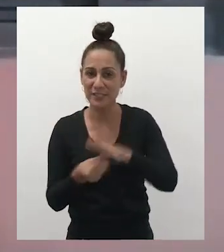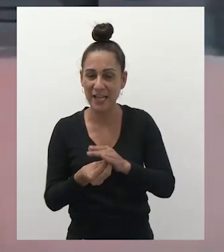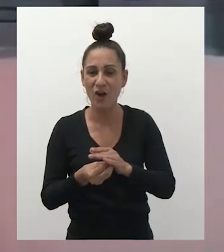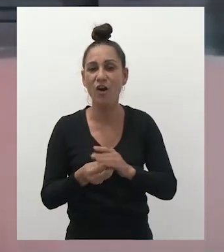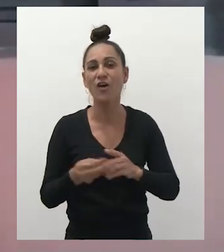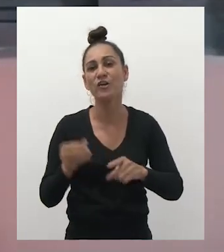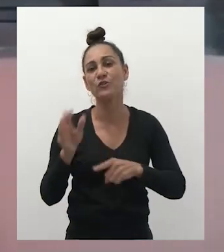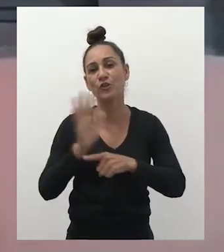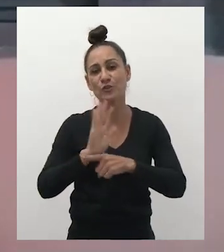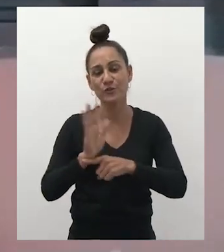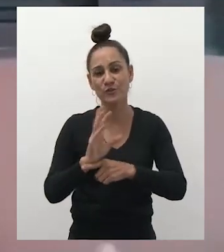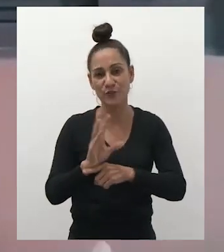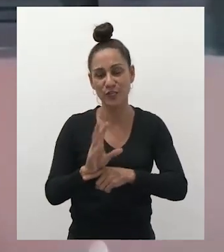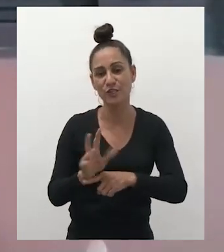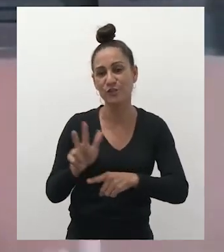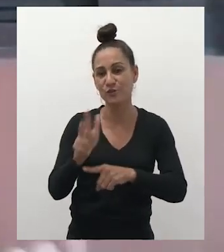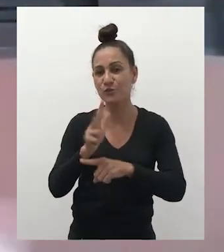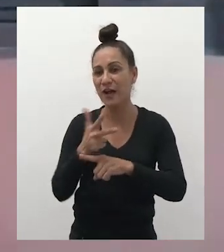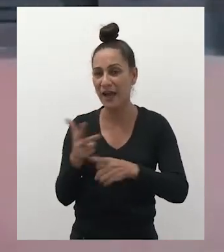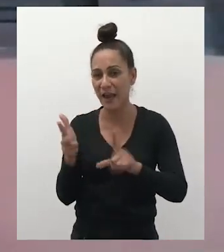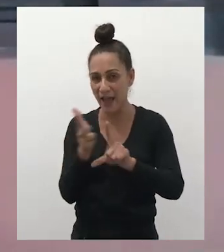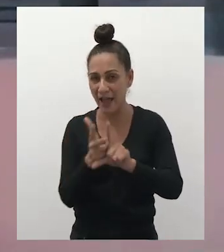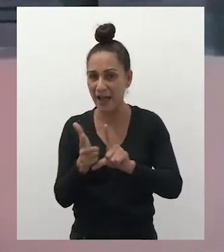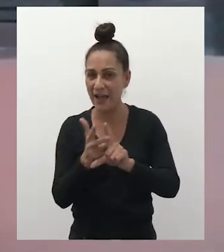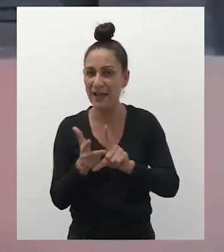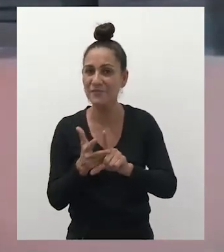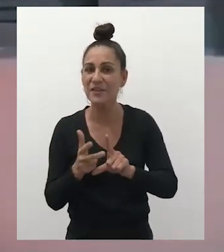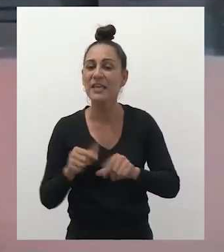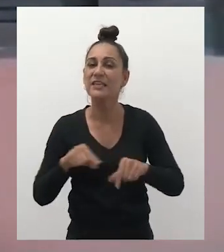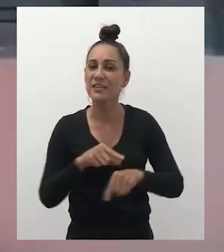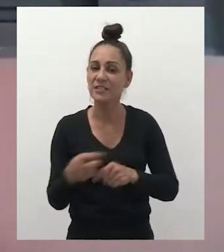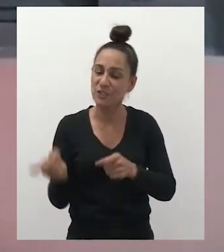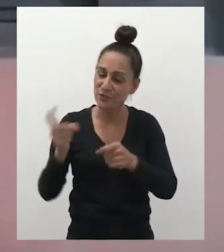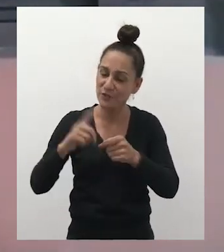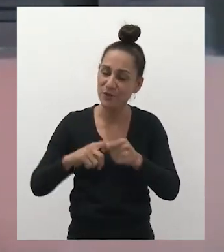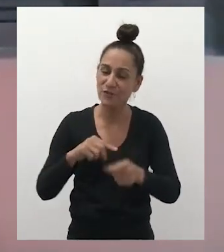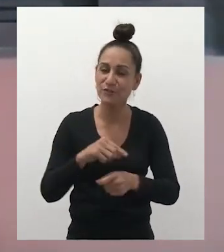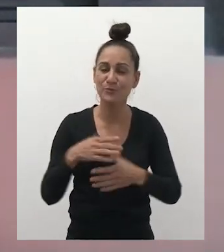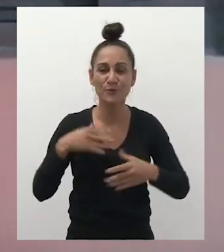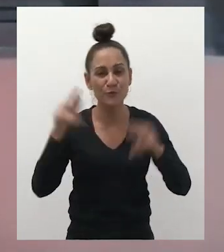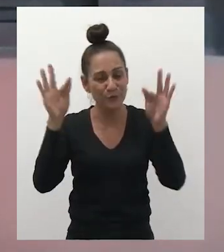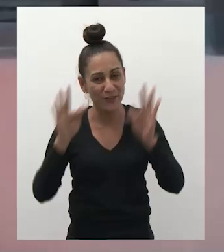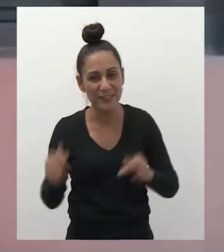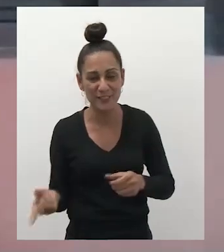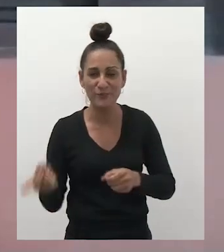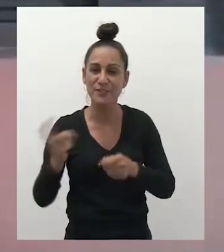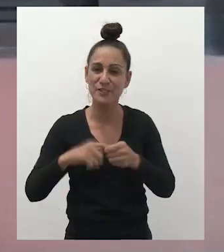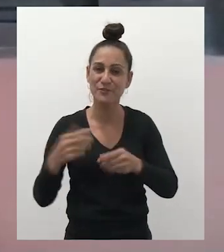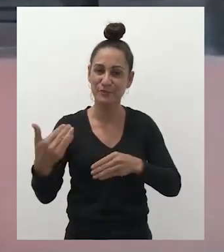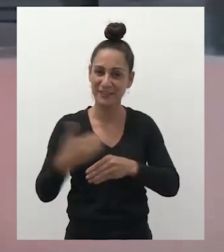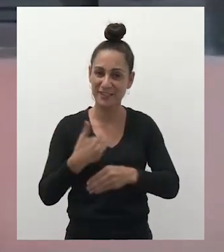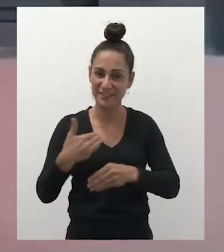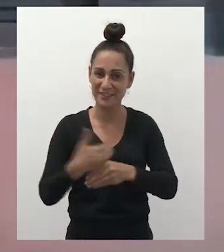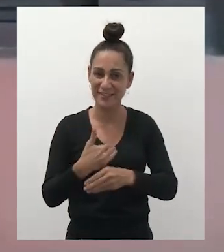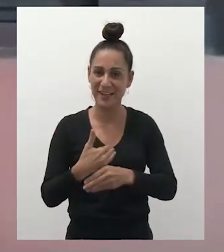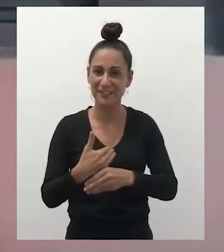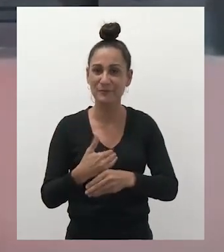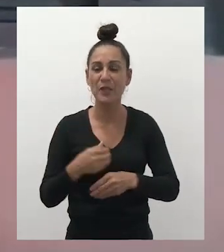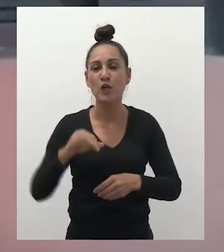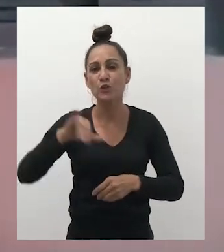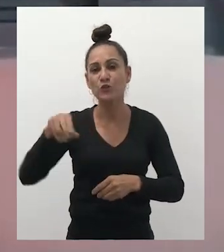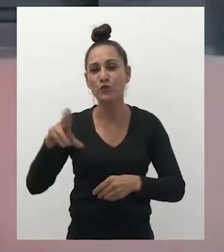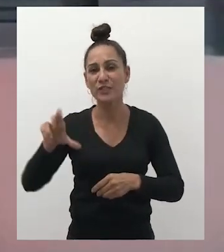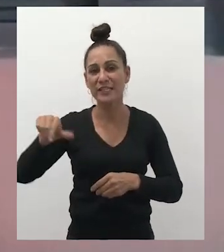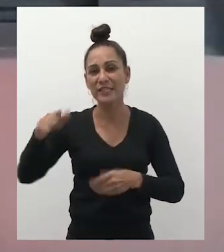nossas transmissões, e a gente vai gostar muito que vocês voltem aqui para os próximos programas. Juliana,